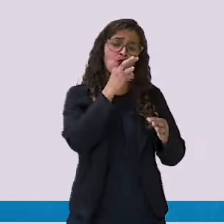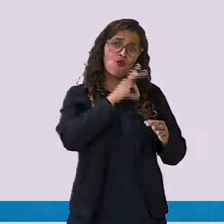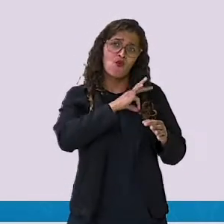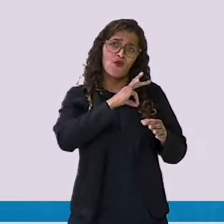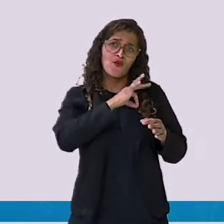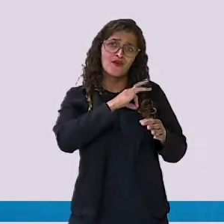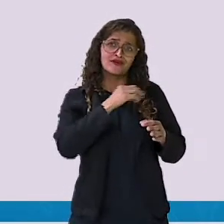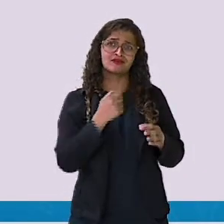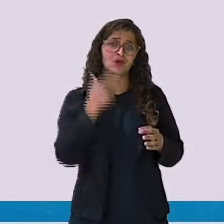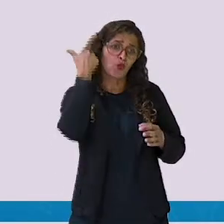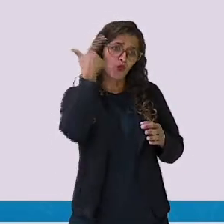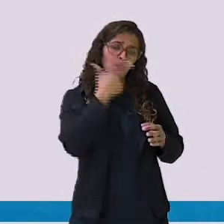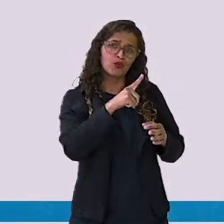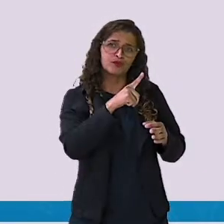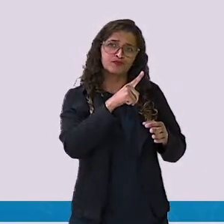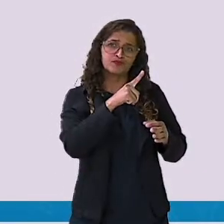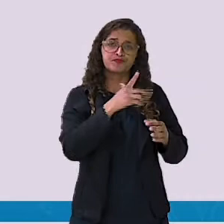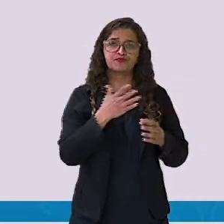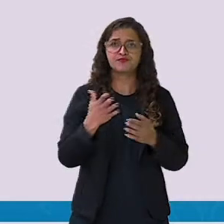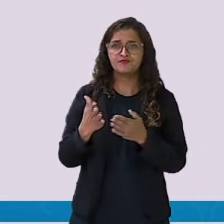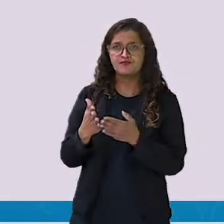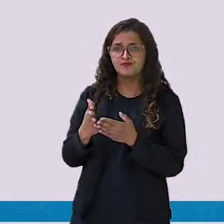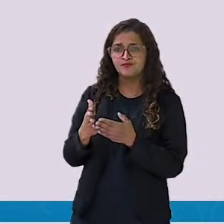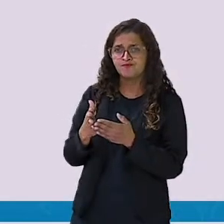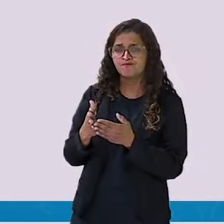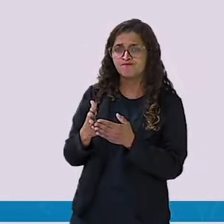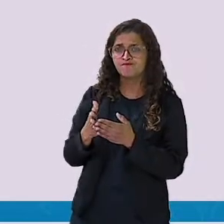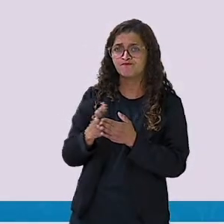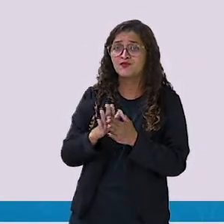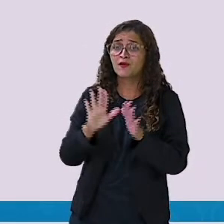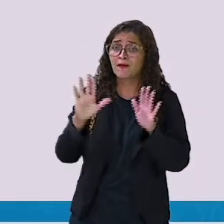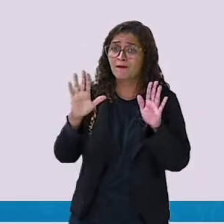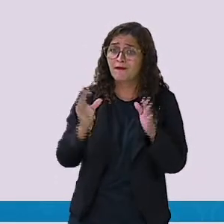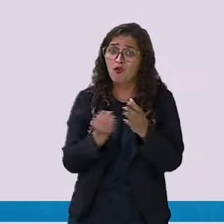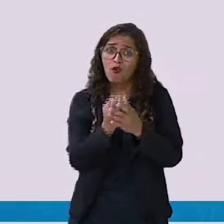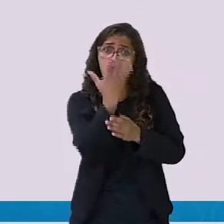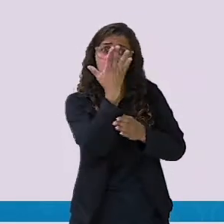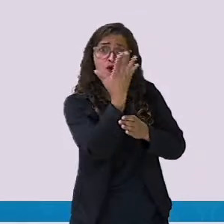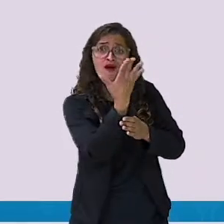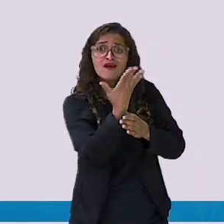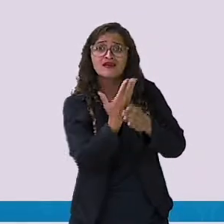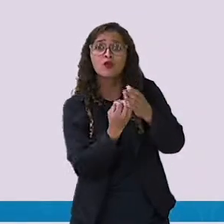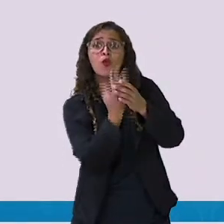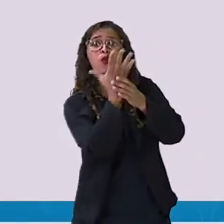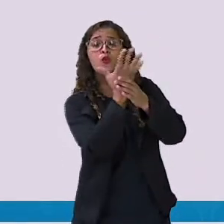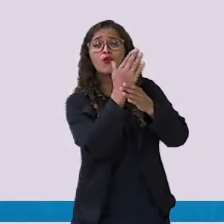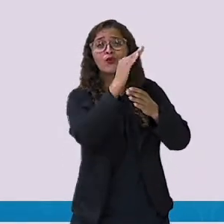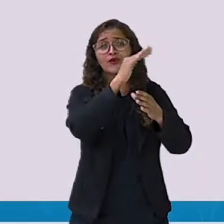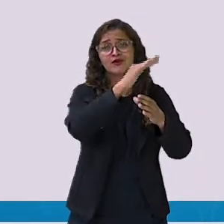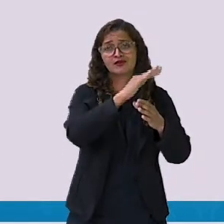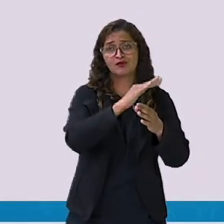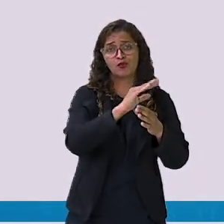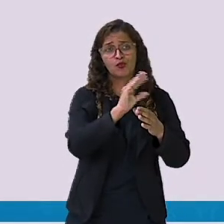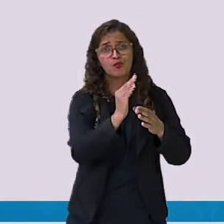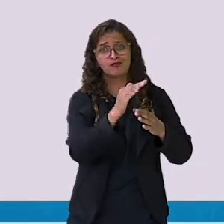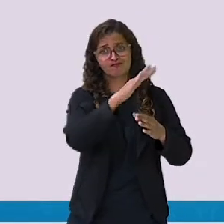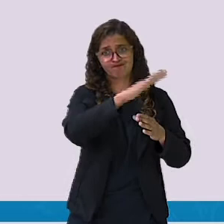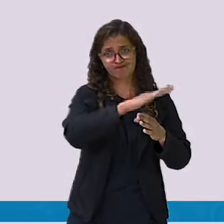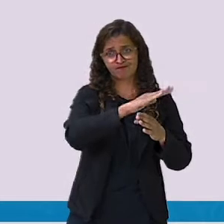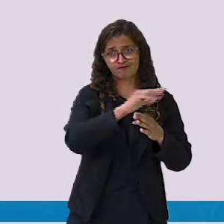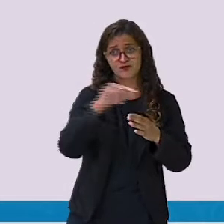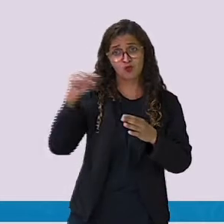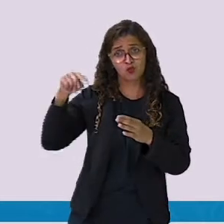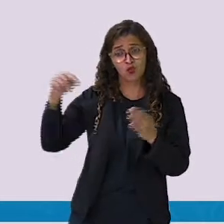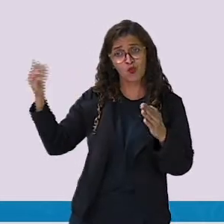forma, ele também é importante, só que sua produção ela não será tão grande quanto a da agropecuária moderna.